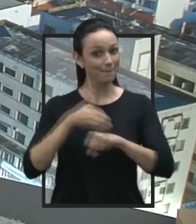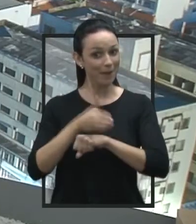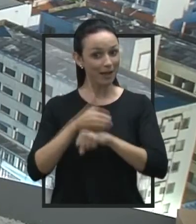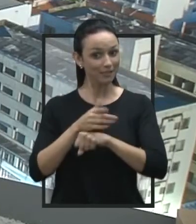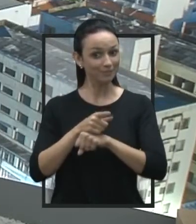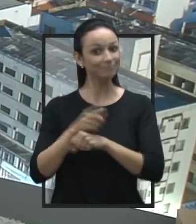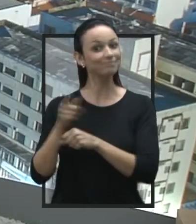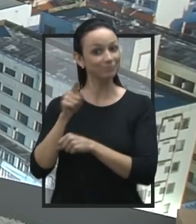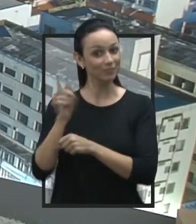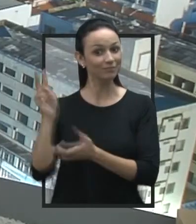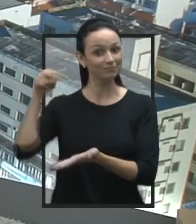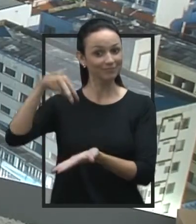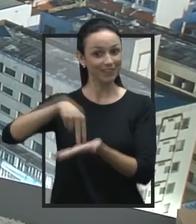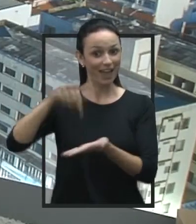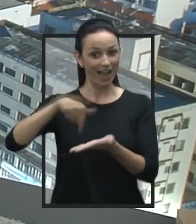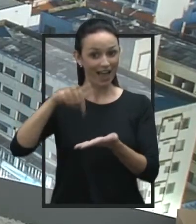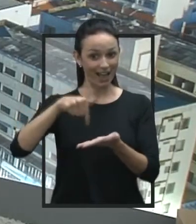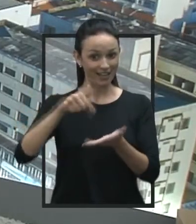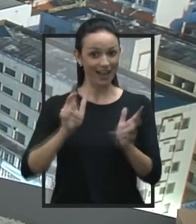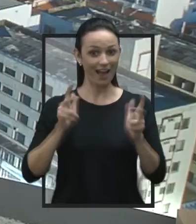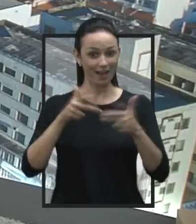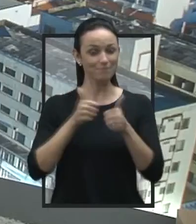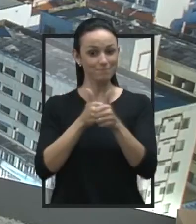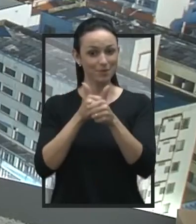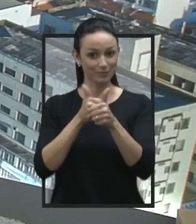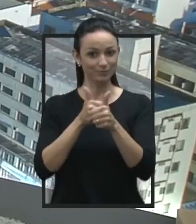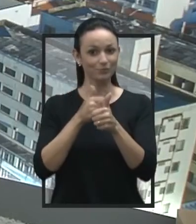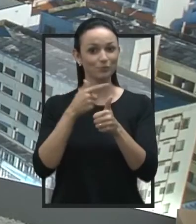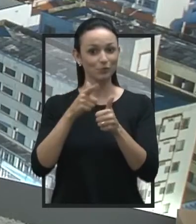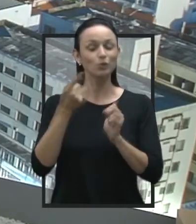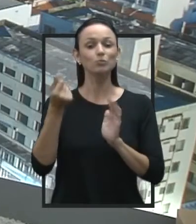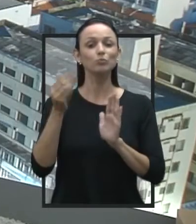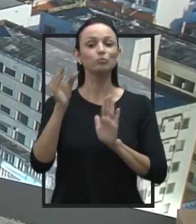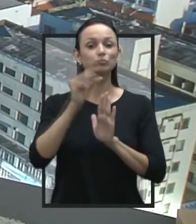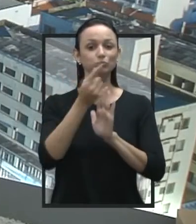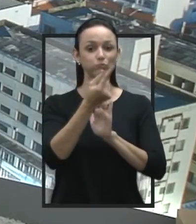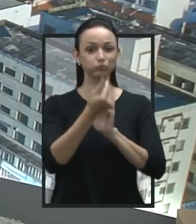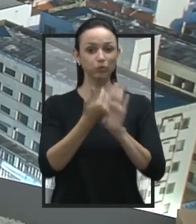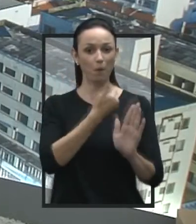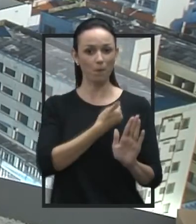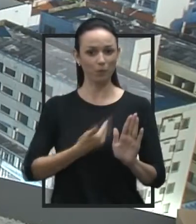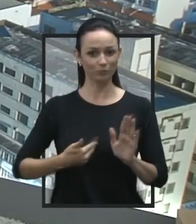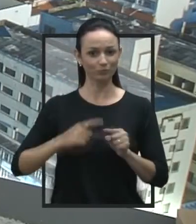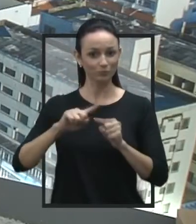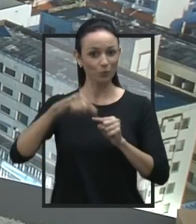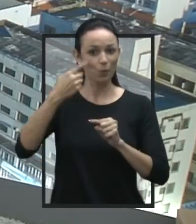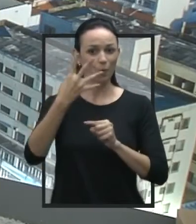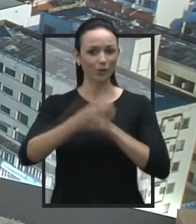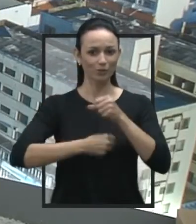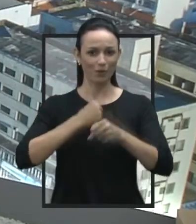Participe, venha até a Câmara acompanhar de perto o destino do orçamento público para